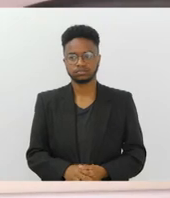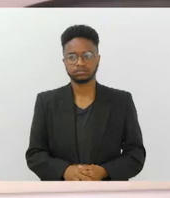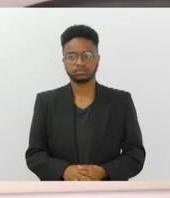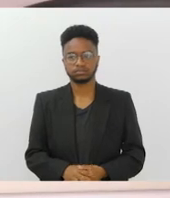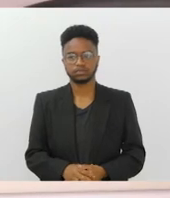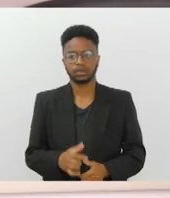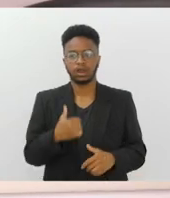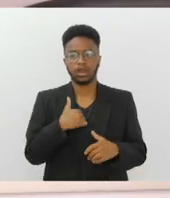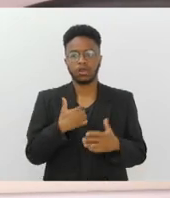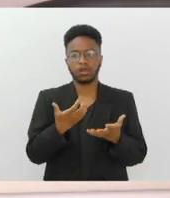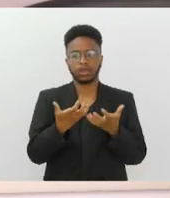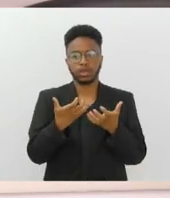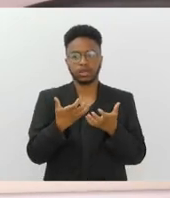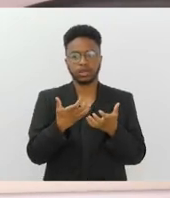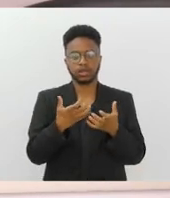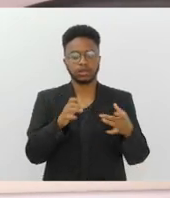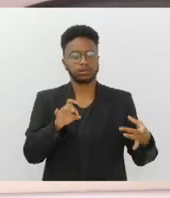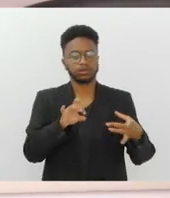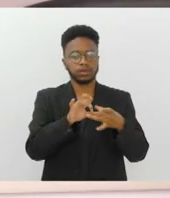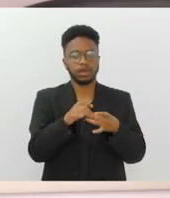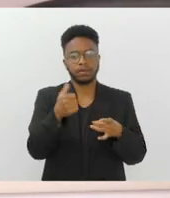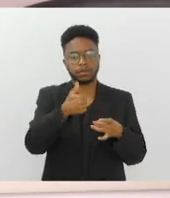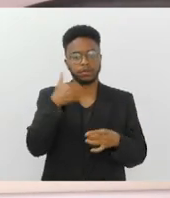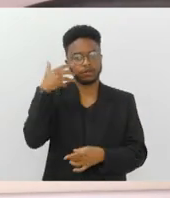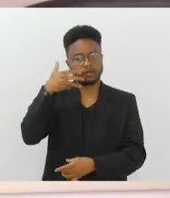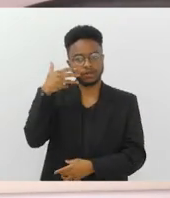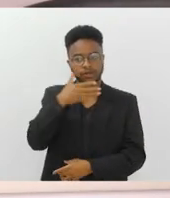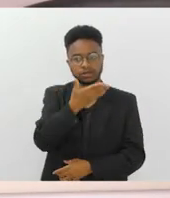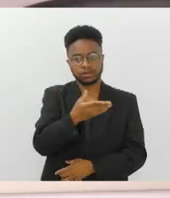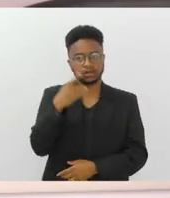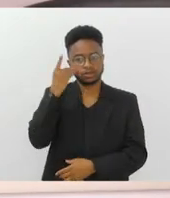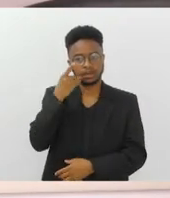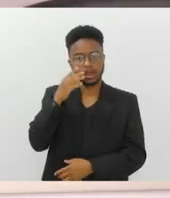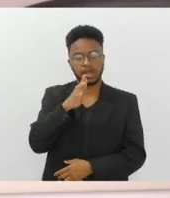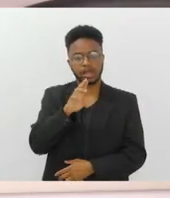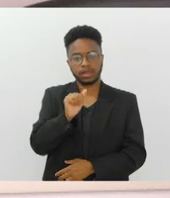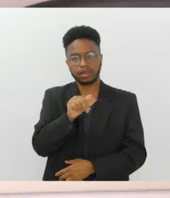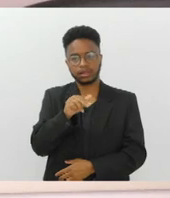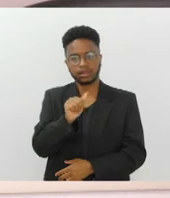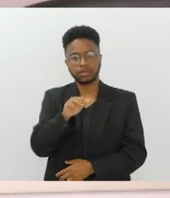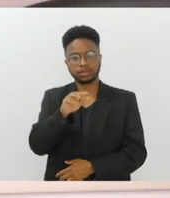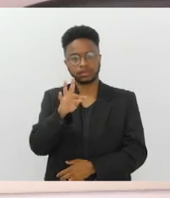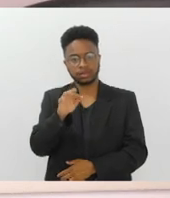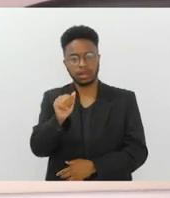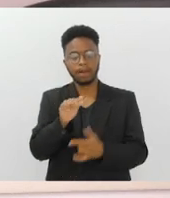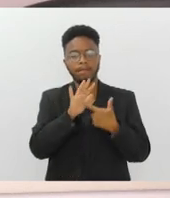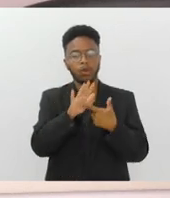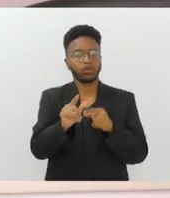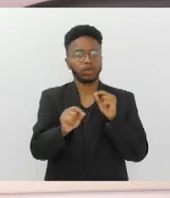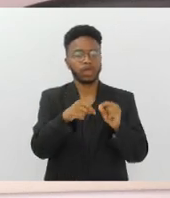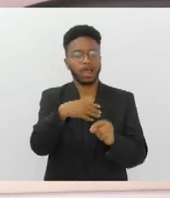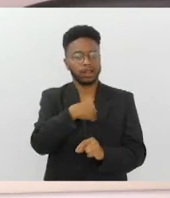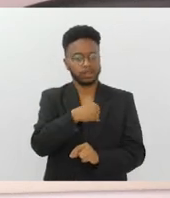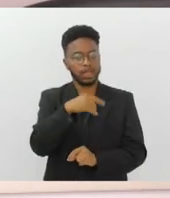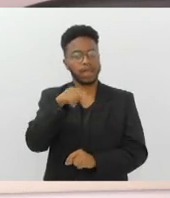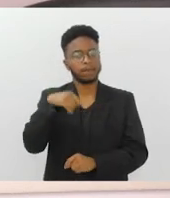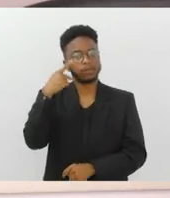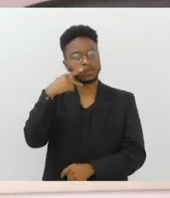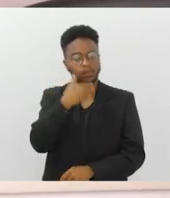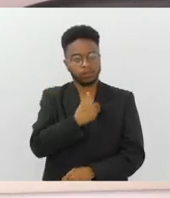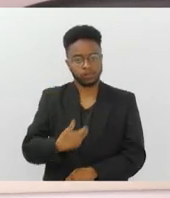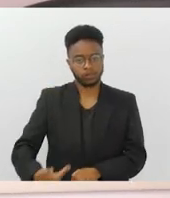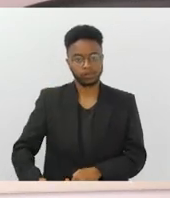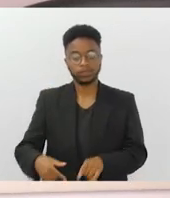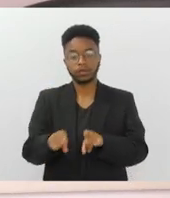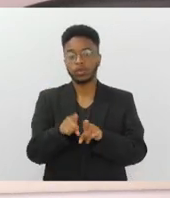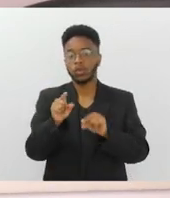da primeira fala da deputada Renata, quando ela traz que aleitamento é uma política pública. E o que a Secretaria de